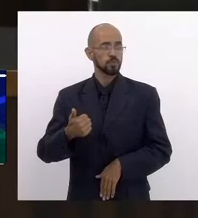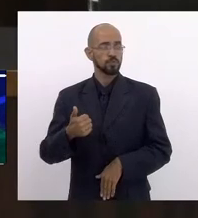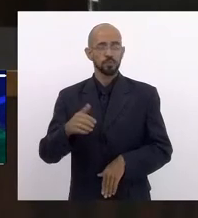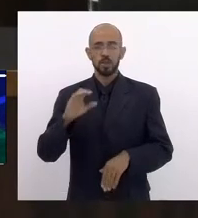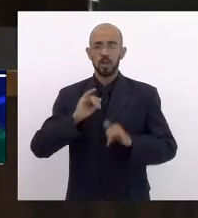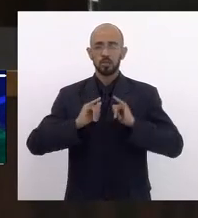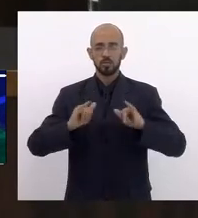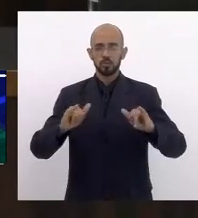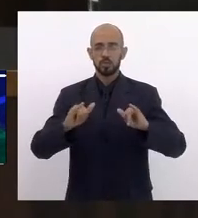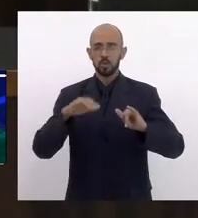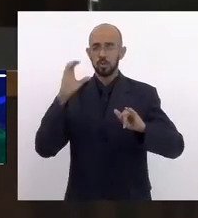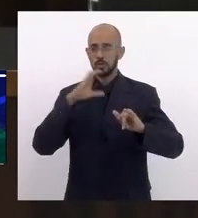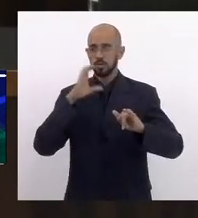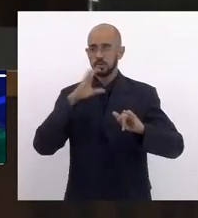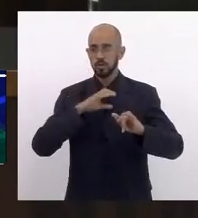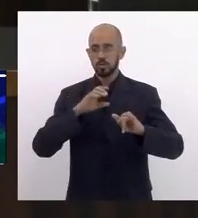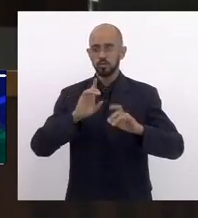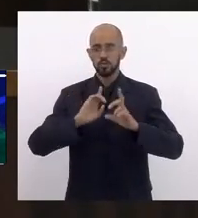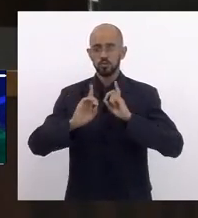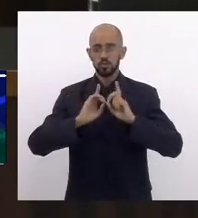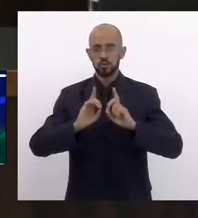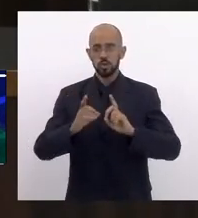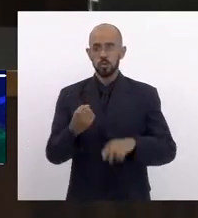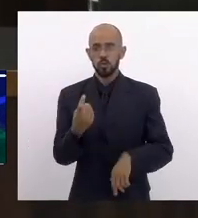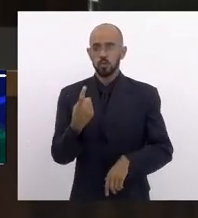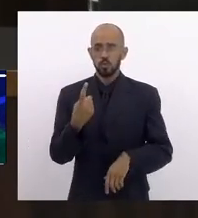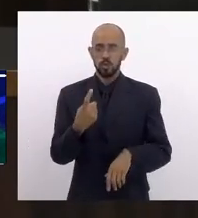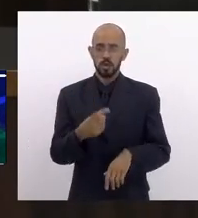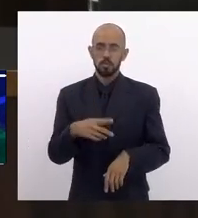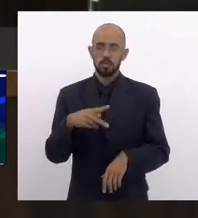votação, em discussão única, projeto de lei número